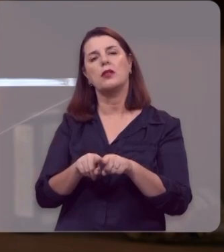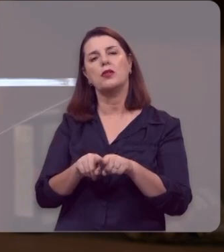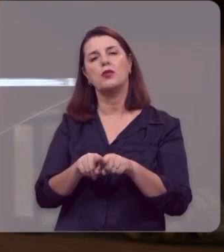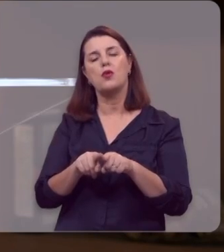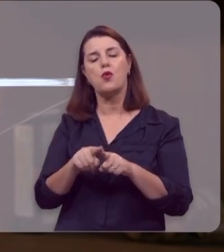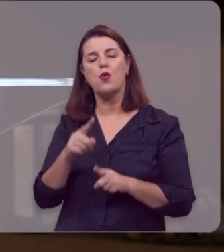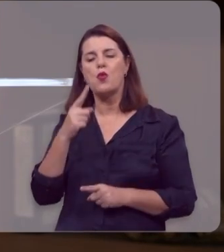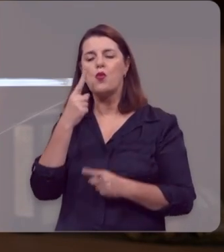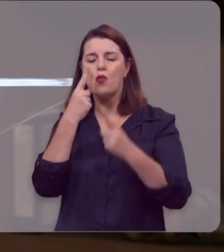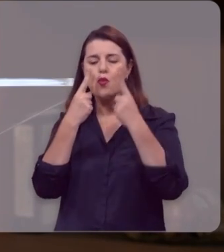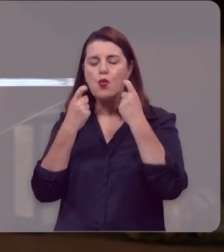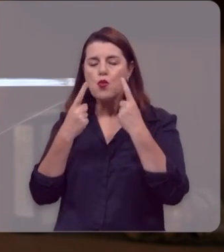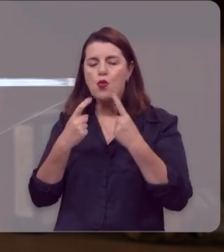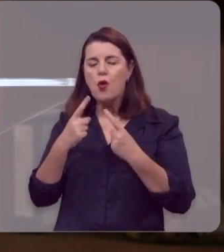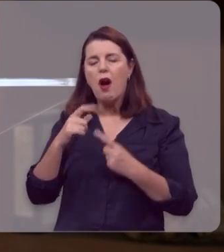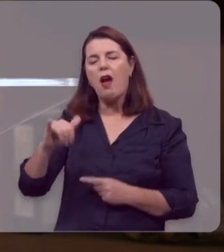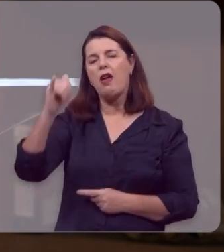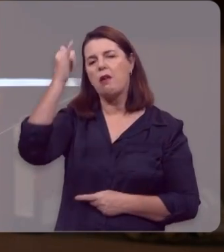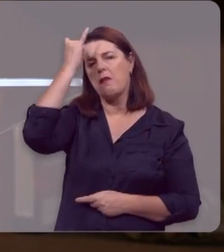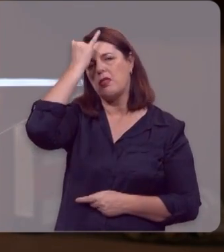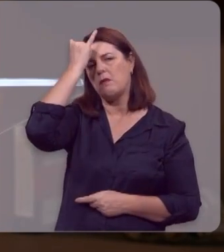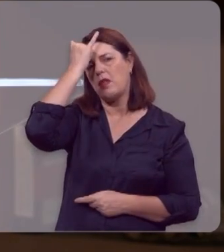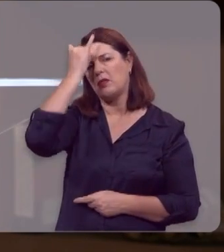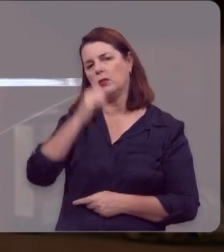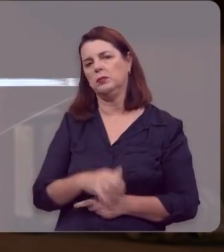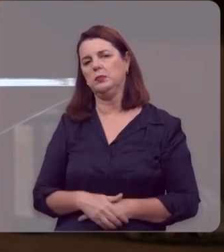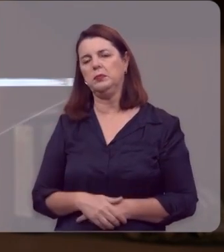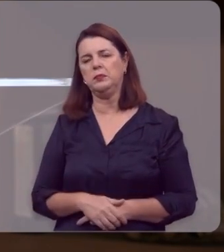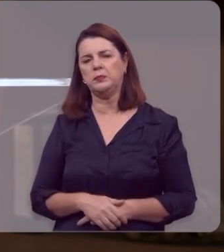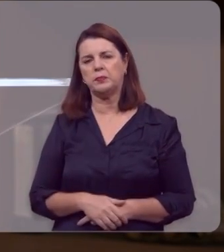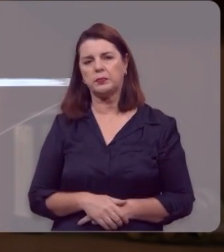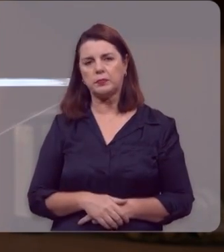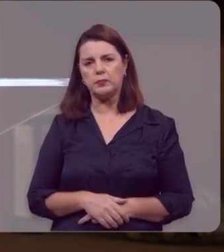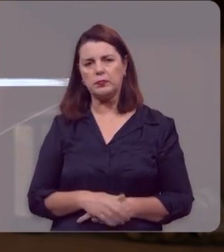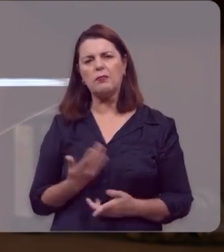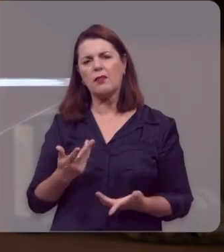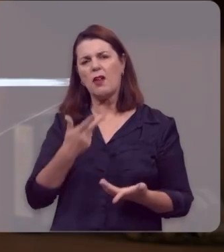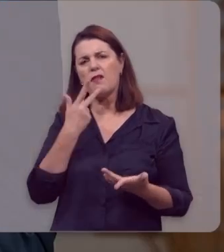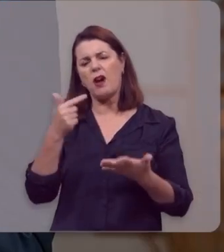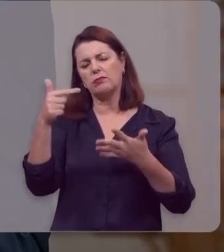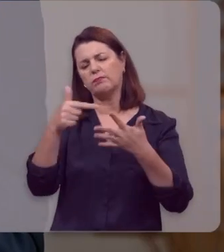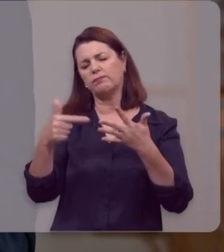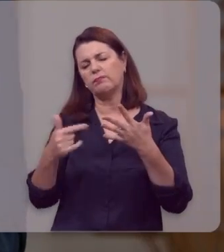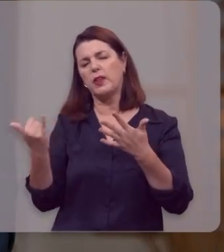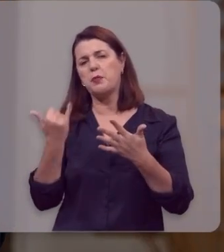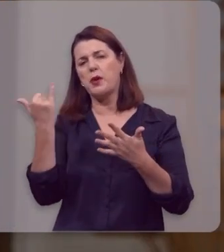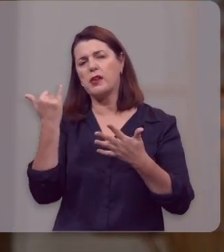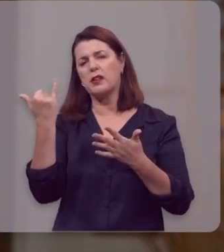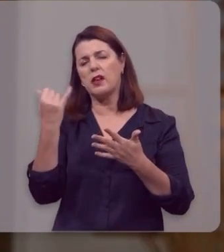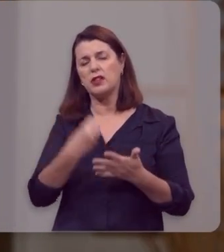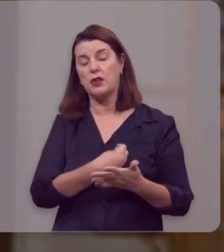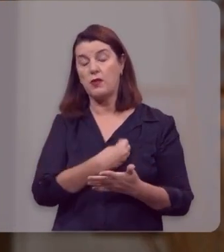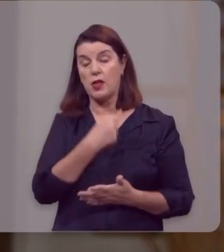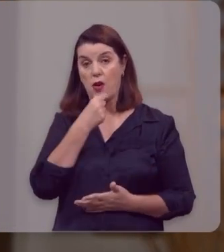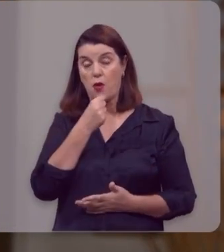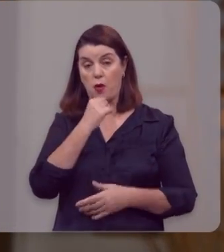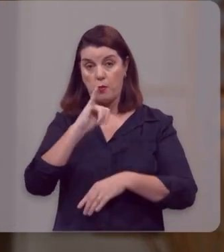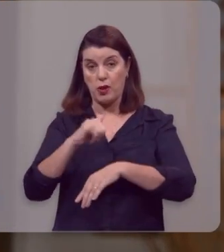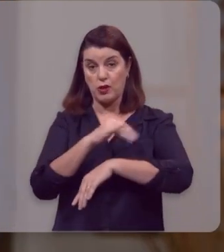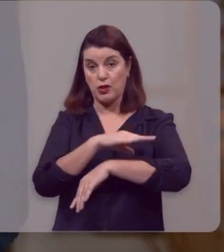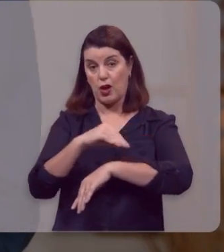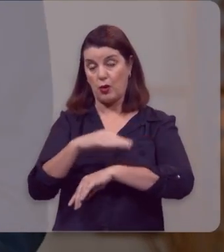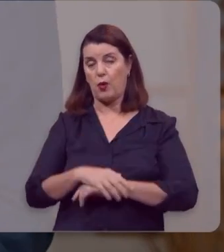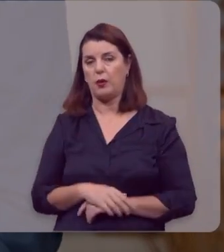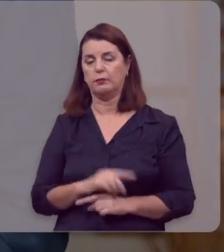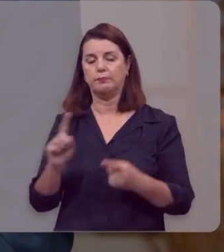o choro do arrependimento. Eu destaco aqui algumas coisas importantes na vida deste homem.